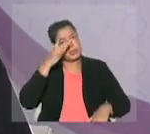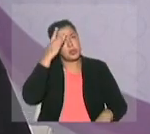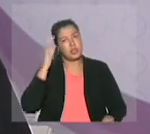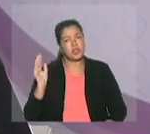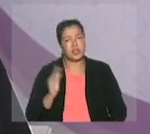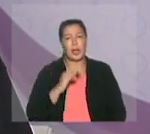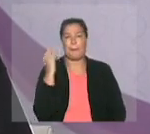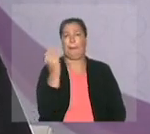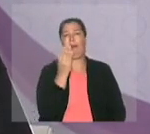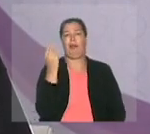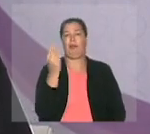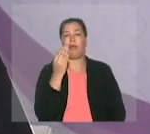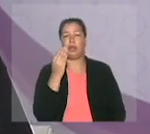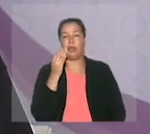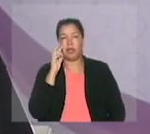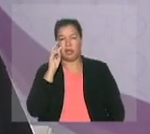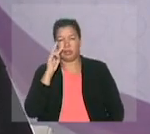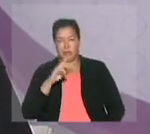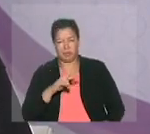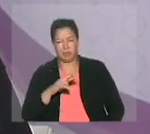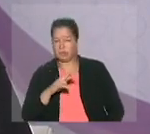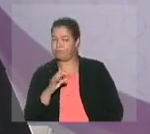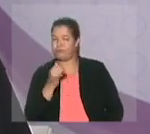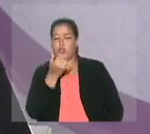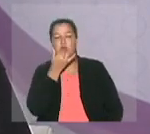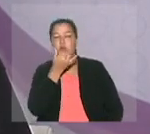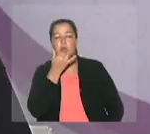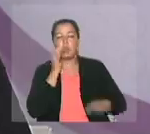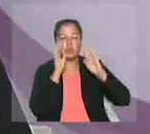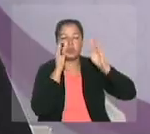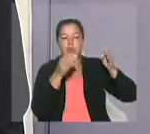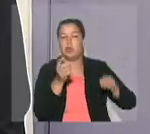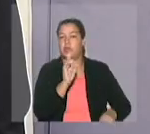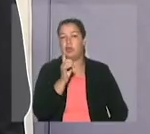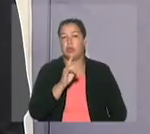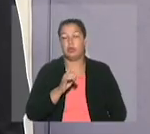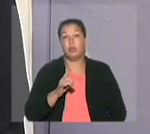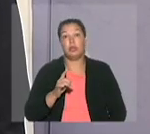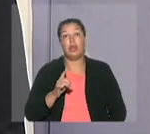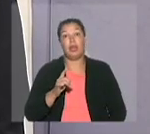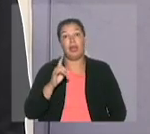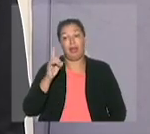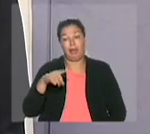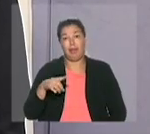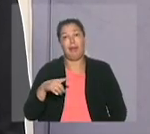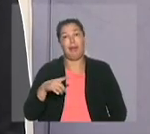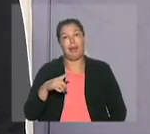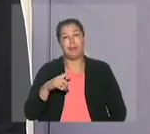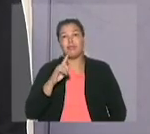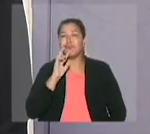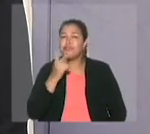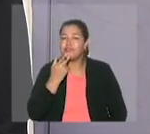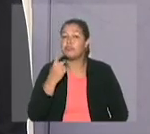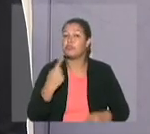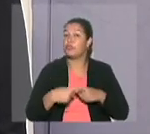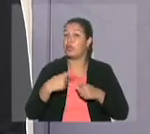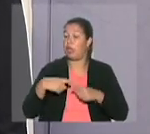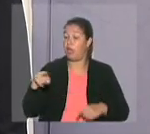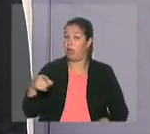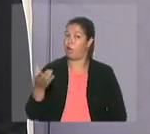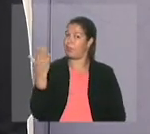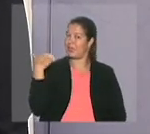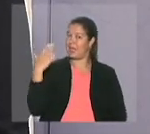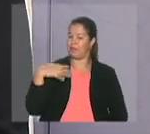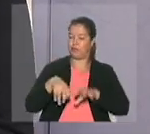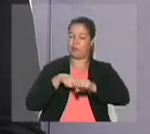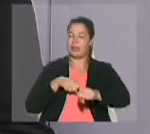mal e o profissional se recusa. E que vai, inclusive, de encontro ao juramento que é feito pelo profissional.